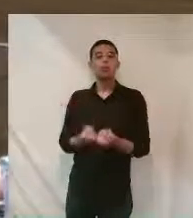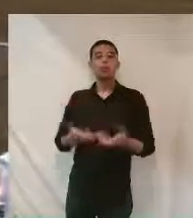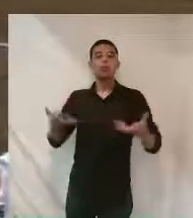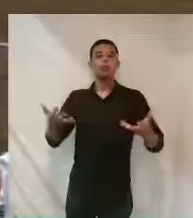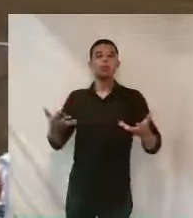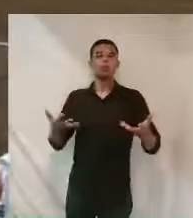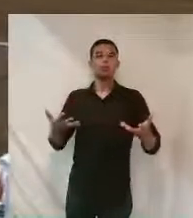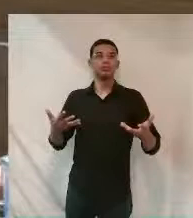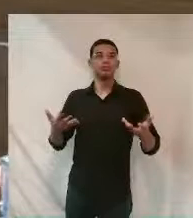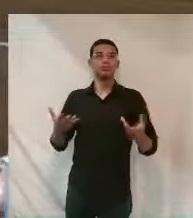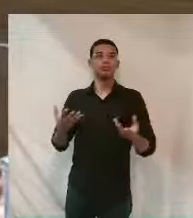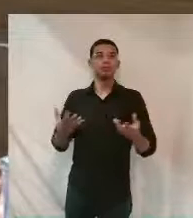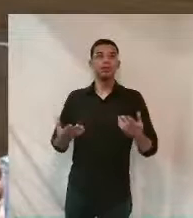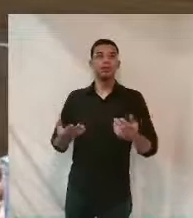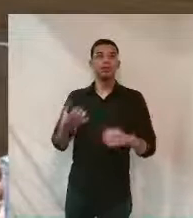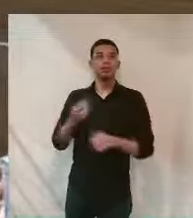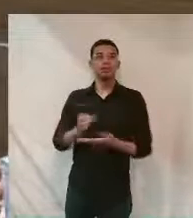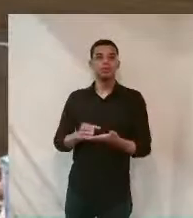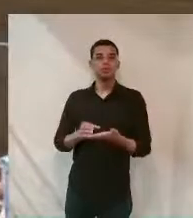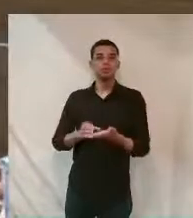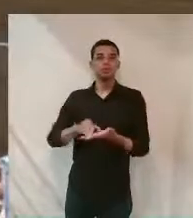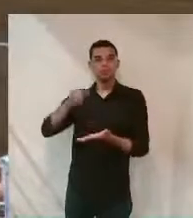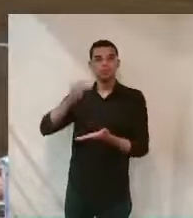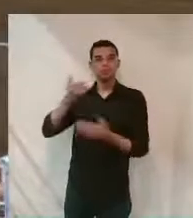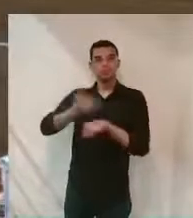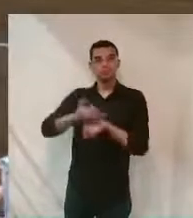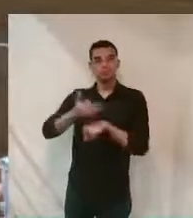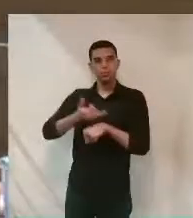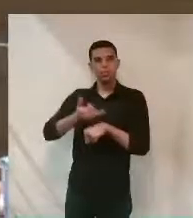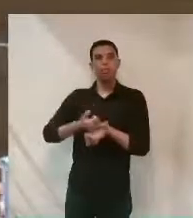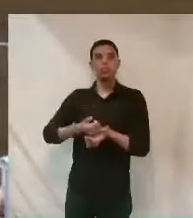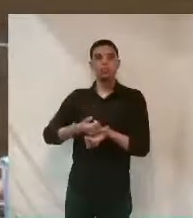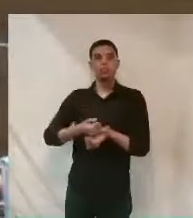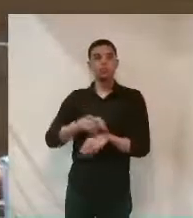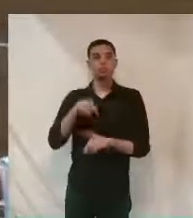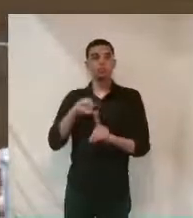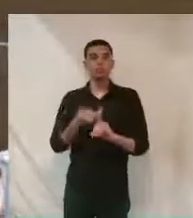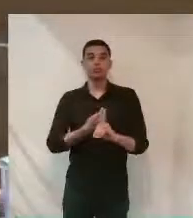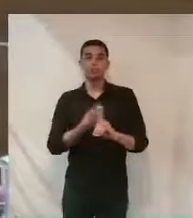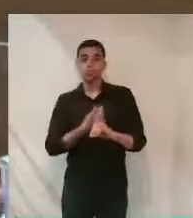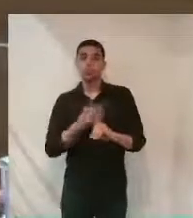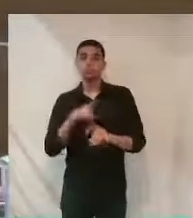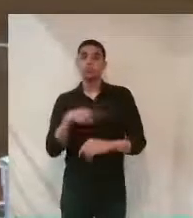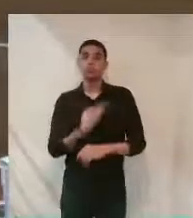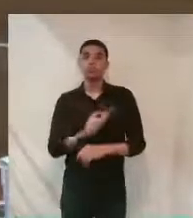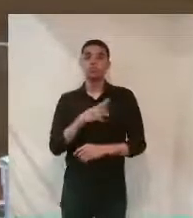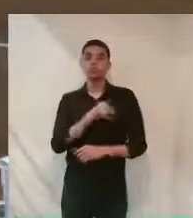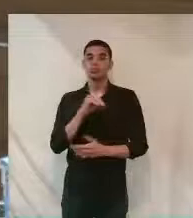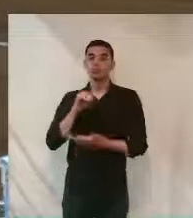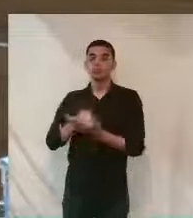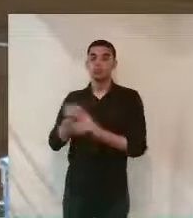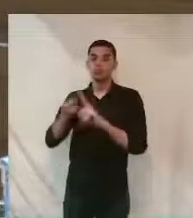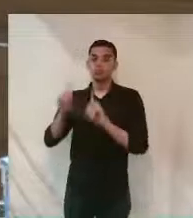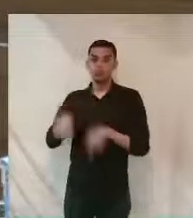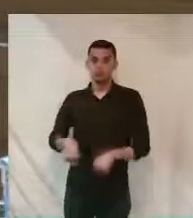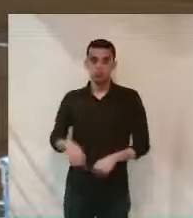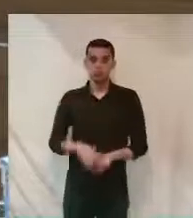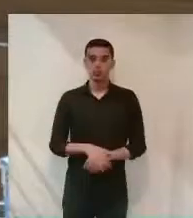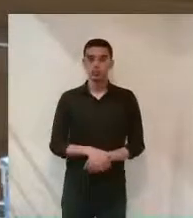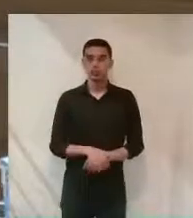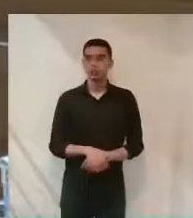e aquele volume que é representativo de embalagens de aço é que é reportado para o programa. Então, essa gravimetria é feita de acordo com a